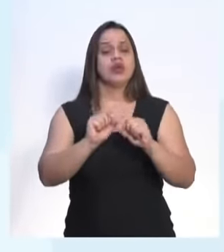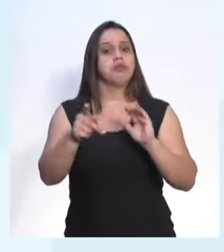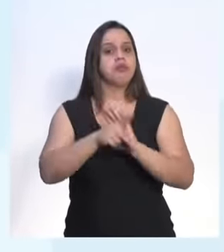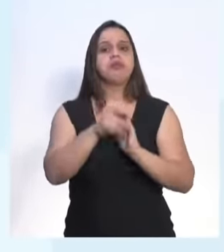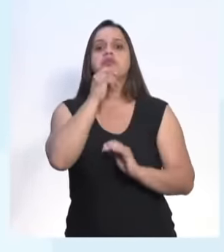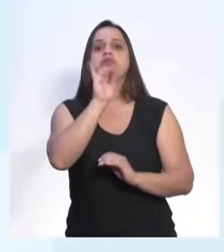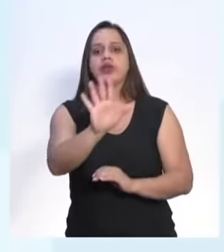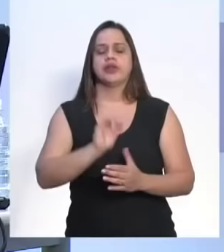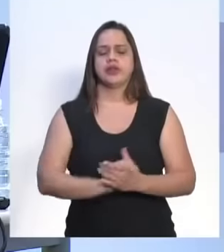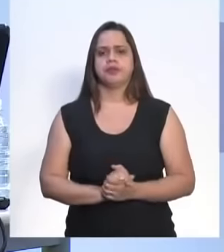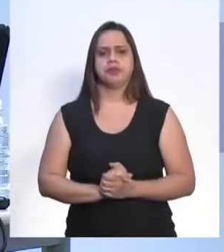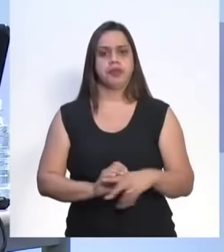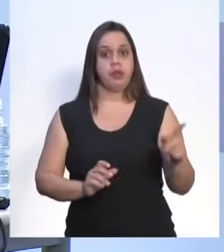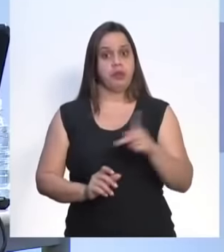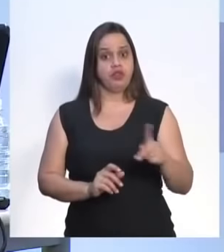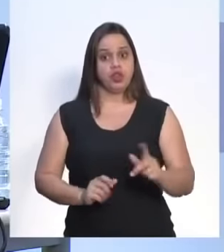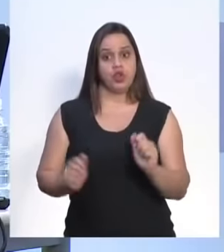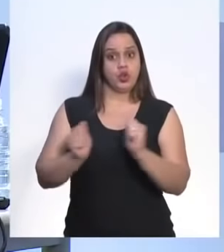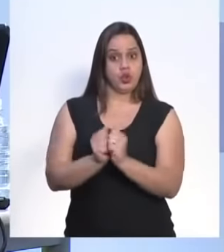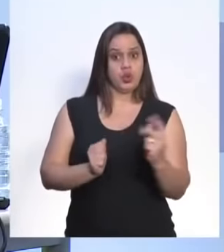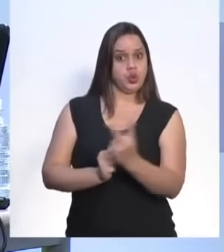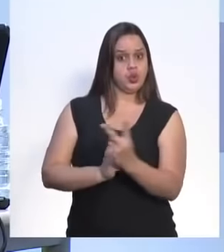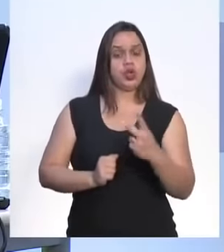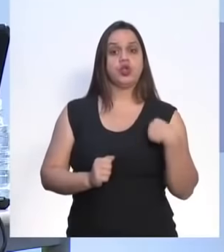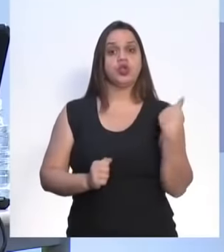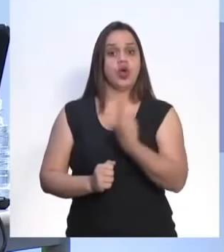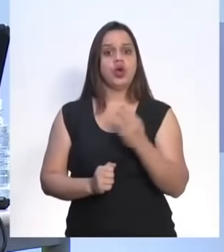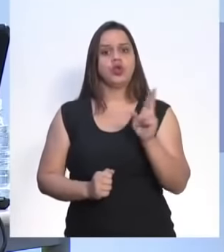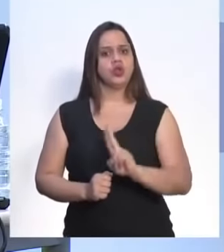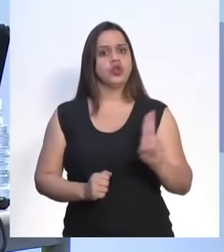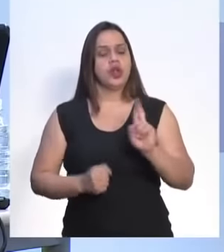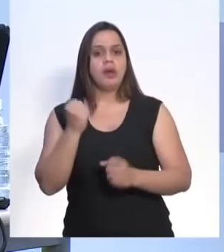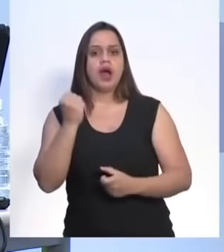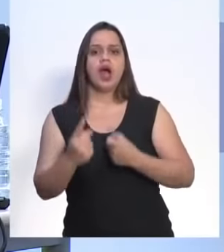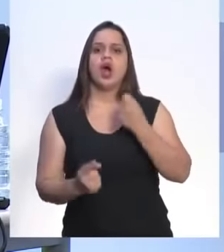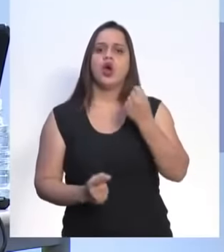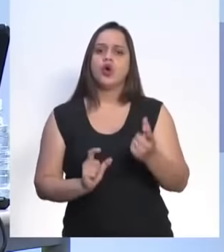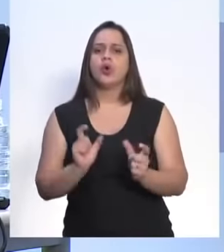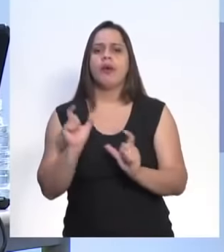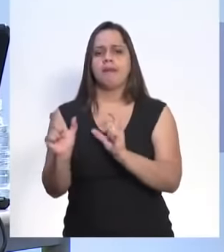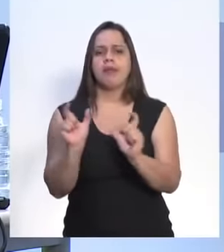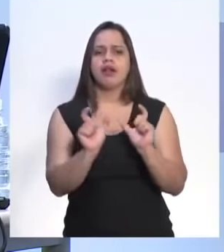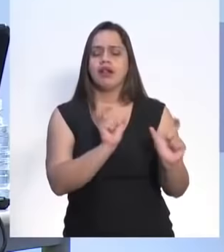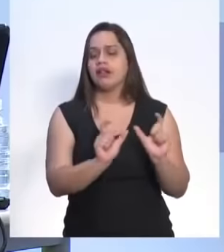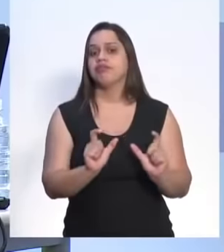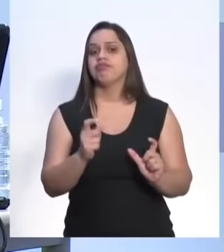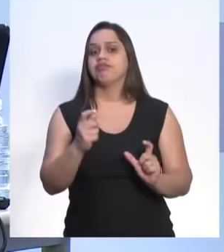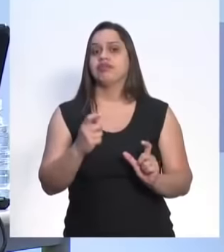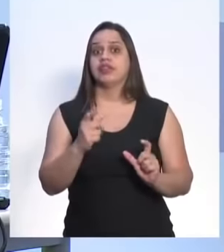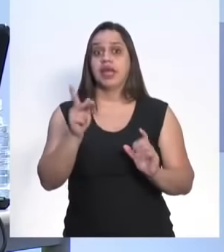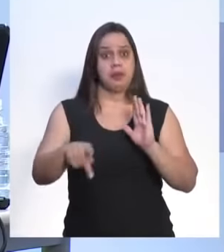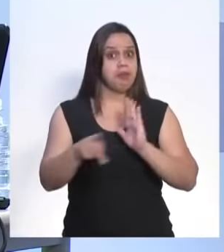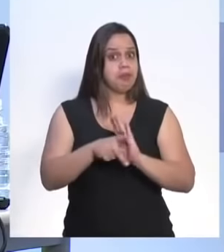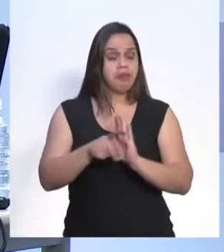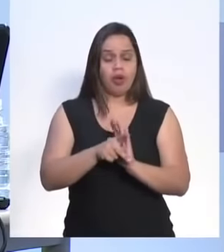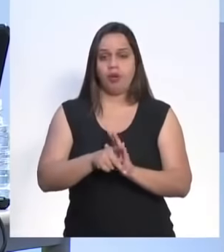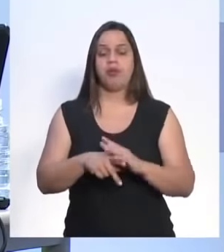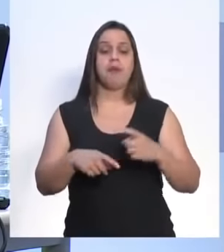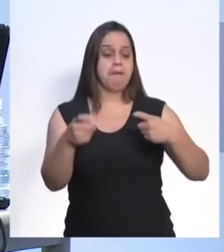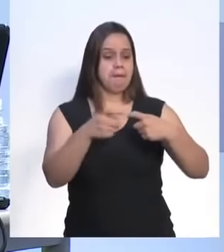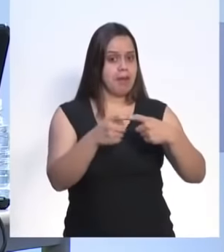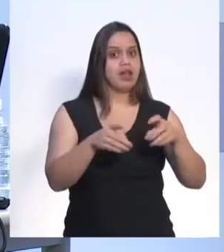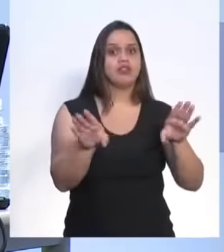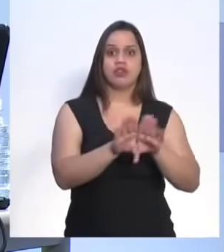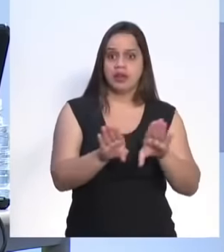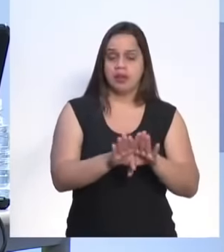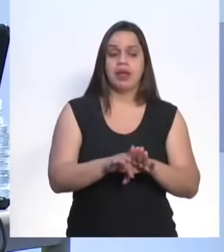professor. Quando o professor está junto, nós utilizamos até algumas palavras também, uma forma de falar nossa. Médico também